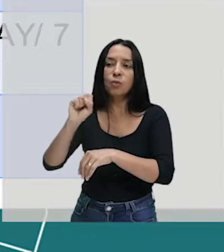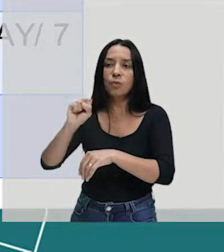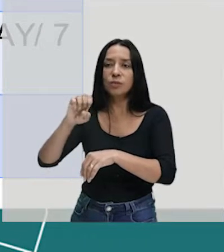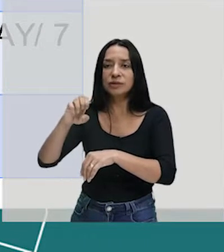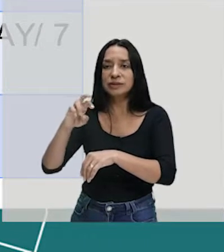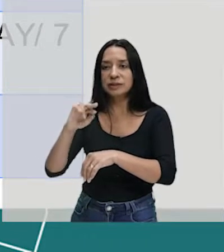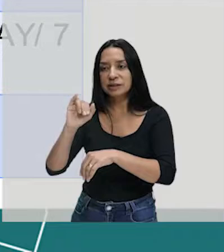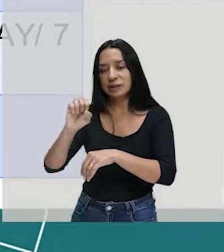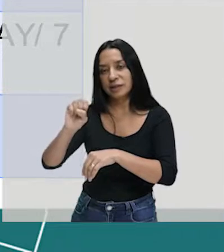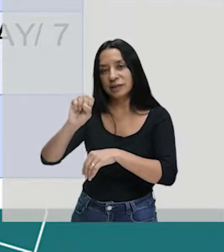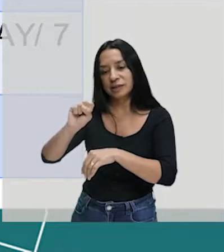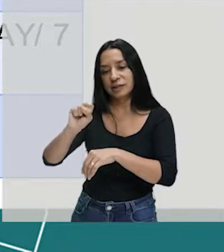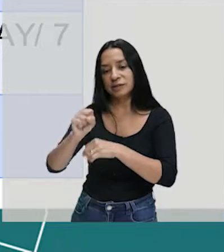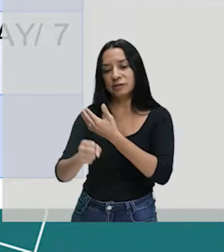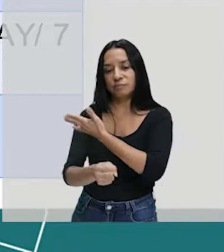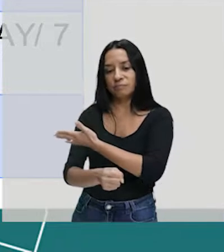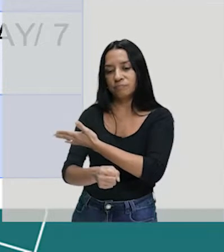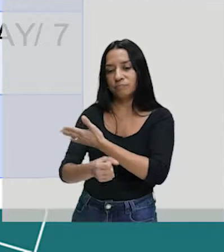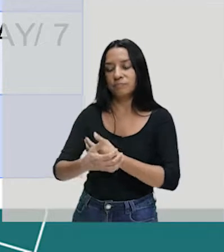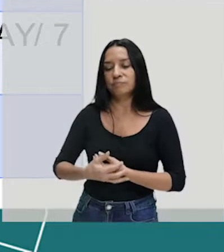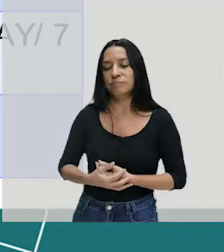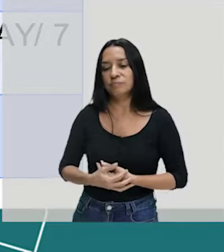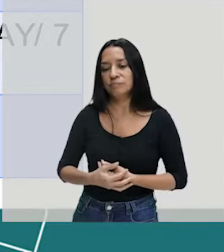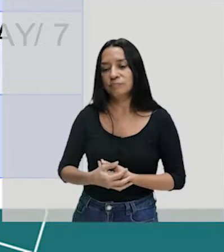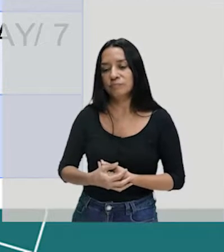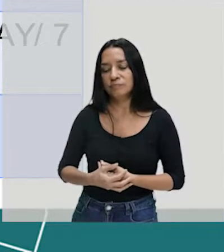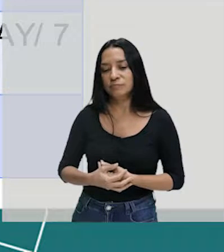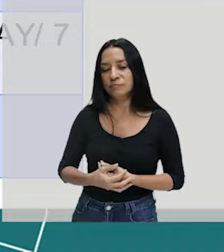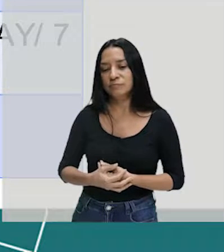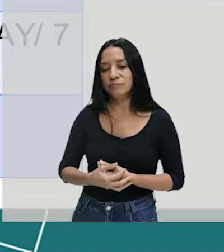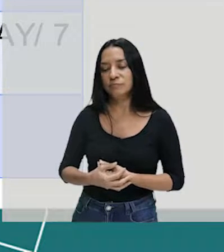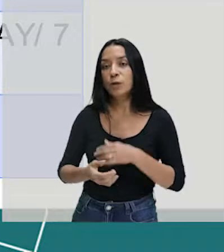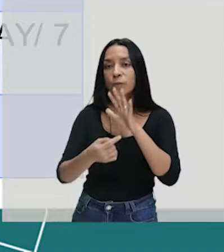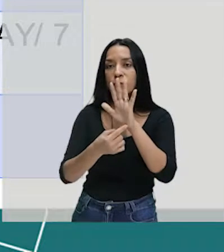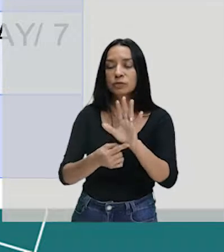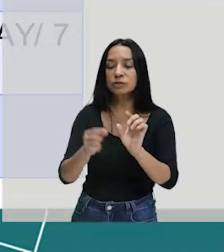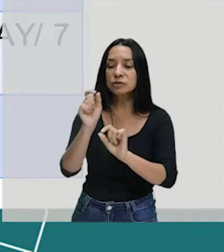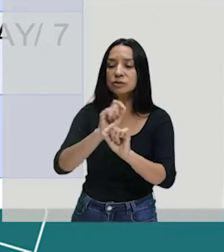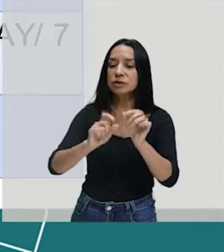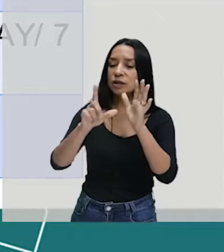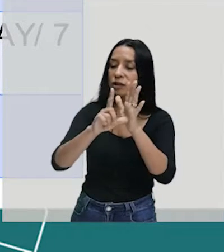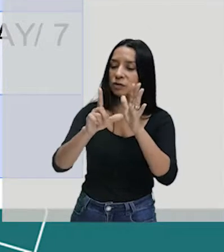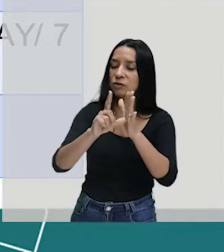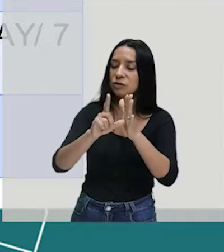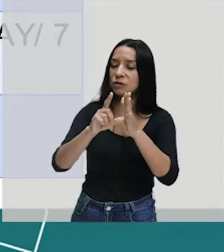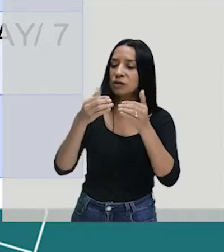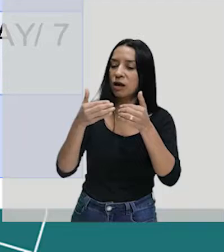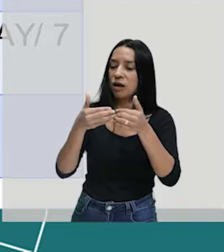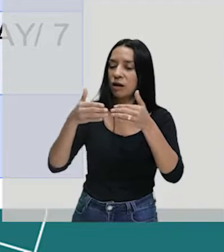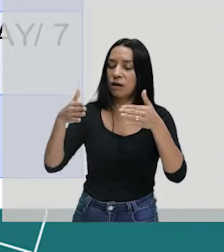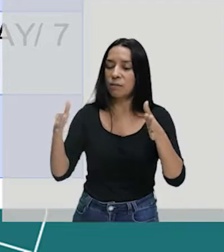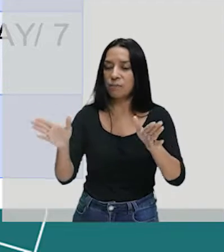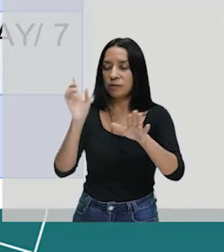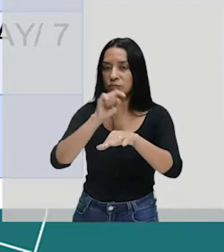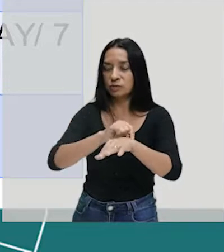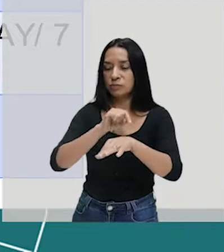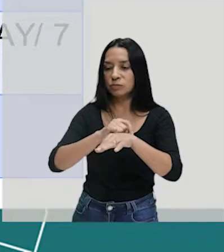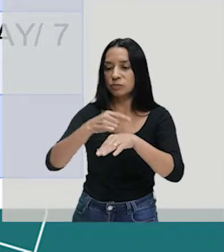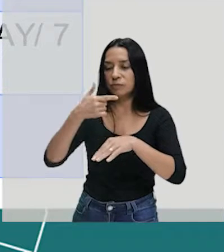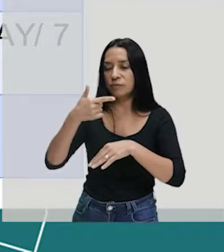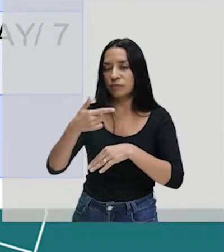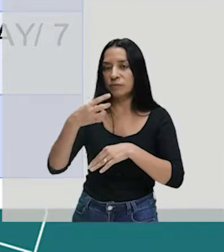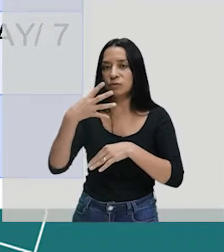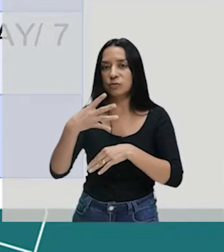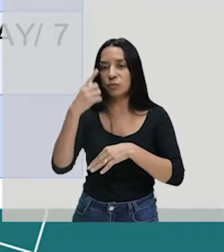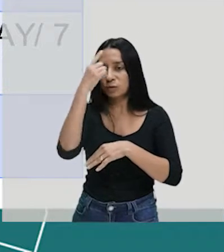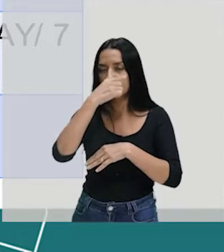luminoso que aparece tô informais Seven é justamente dizendo que aquela loja tá aberta o tempo todo 24